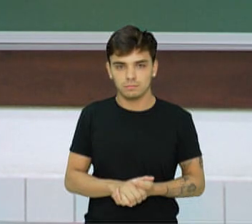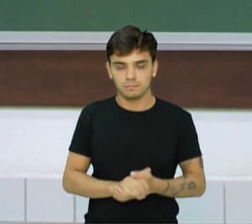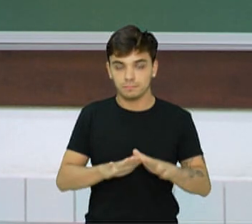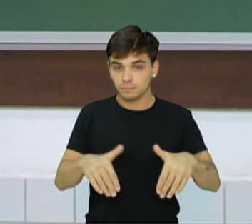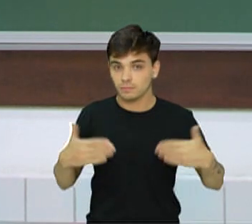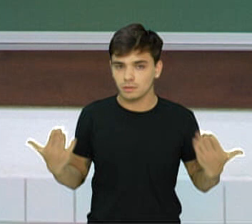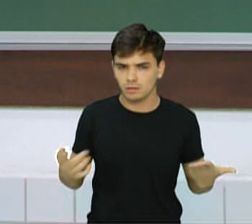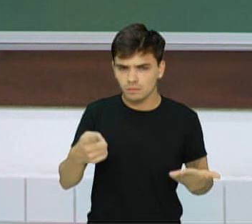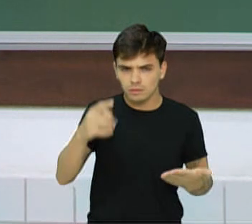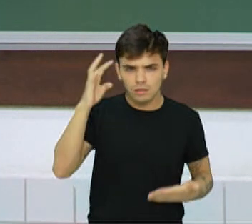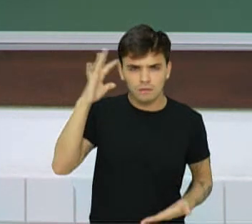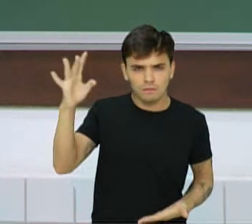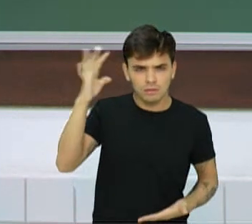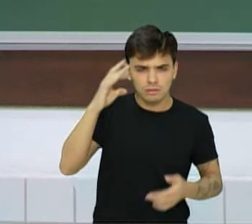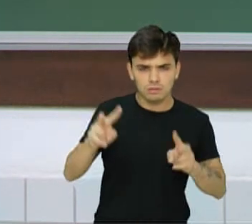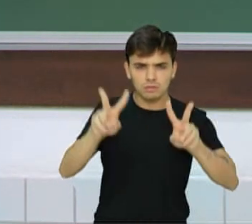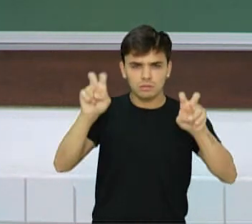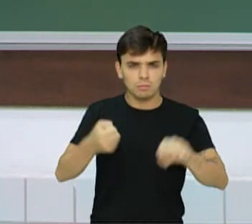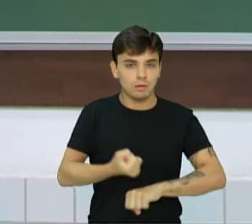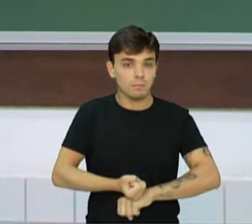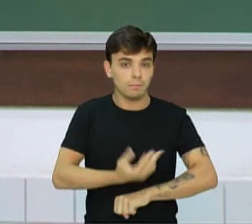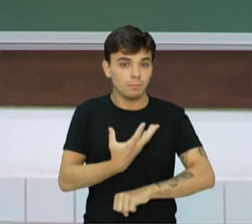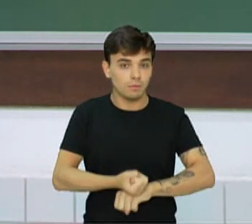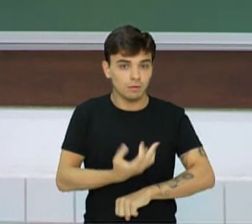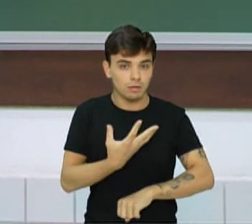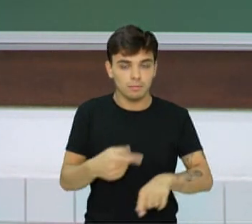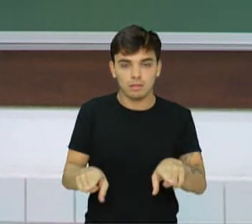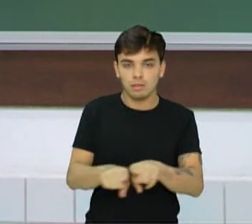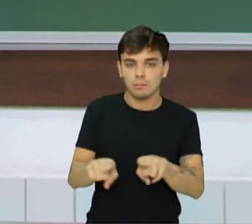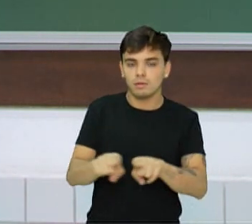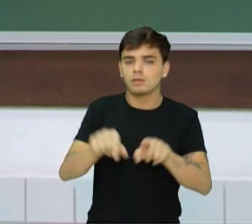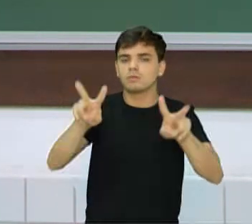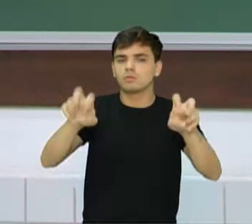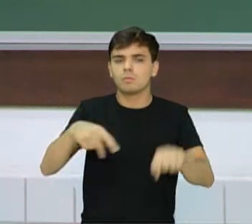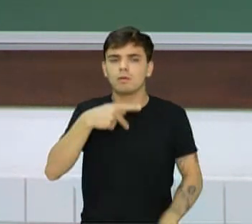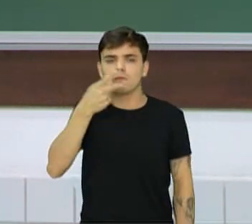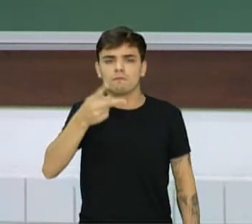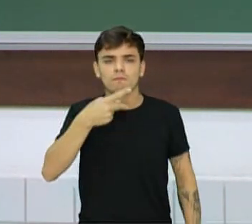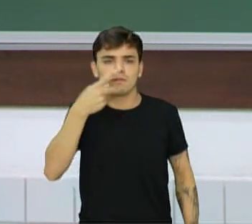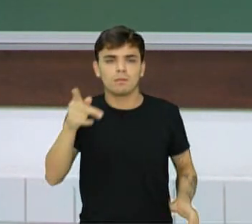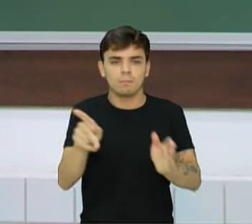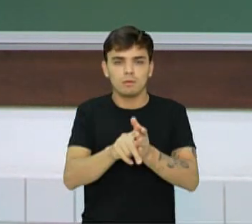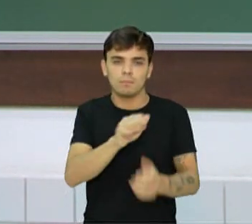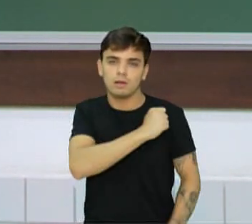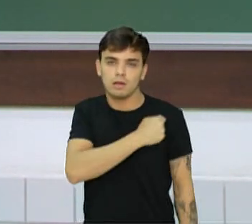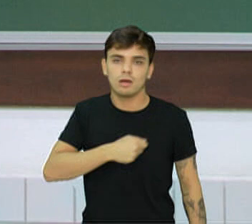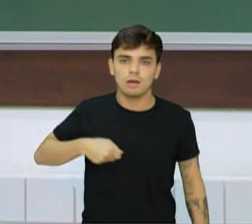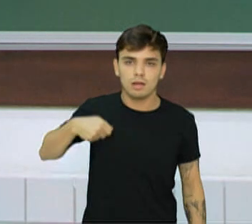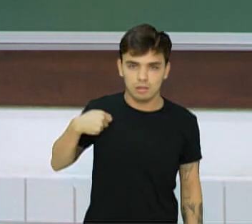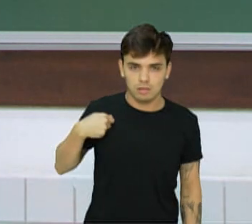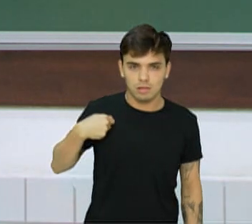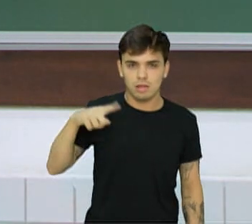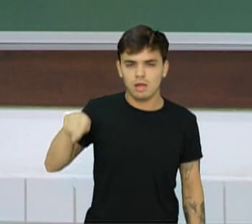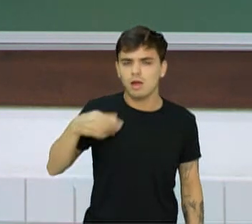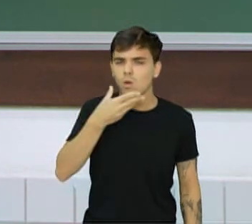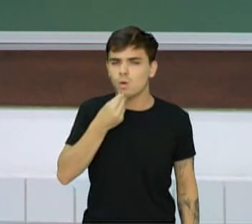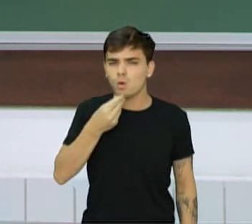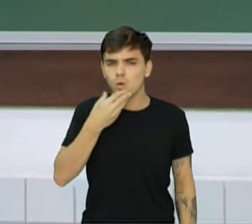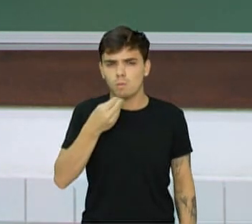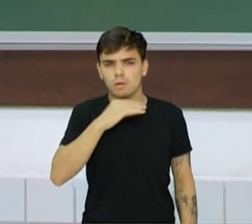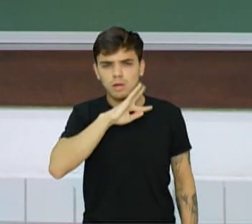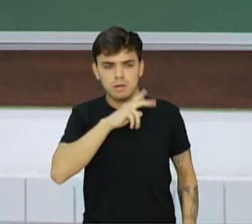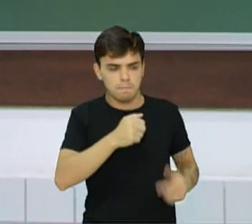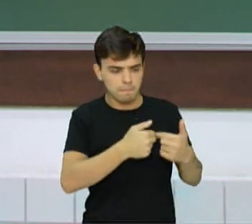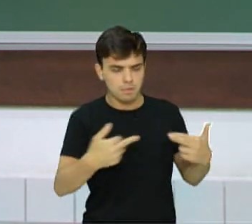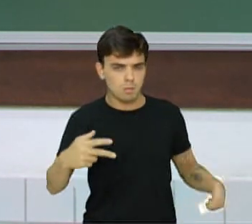E aí refletiram sobre o poema e também sobre a fala de Aristóteles, o homem é um animal